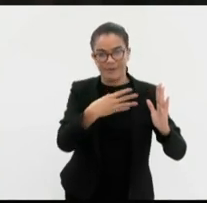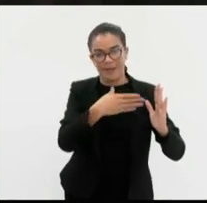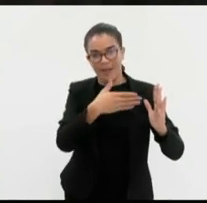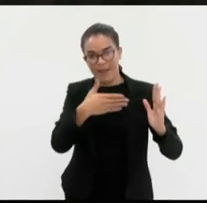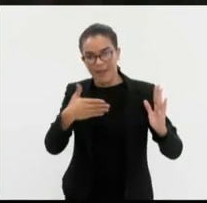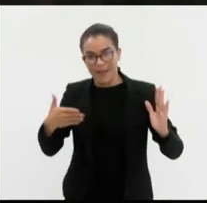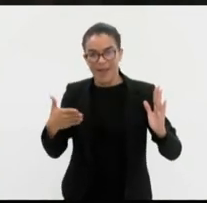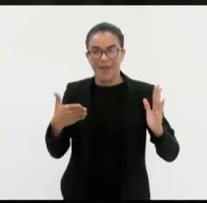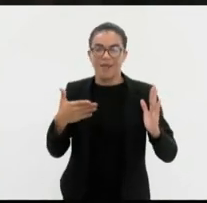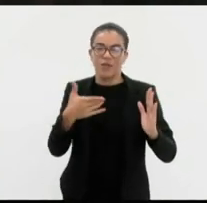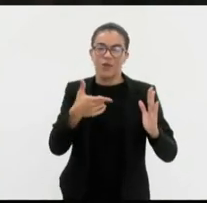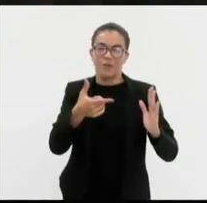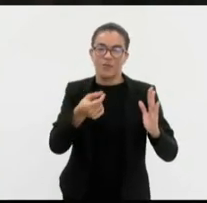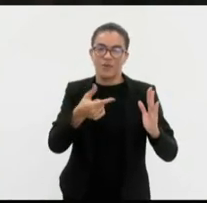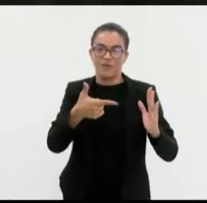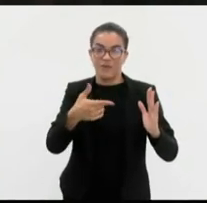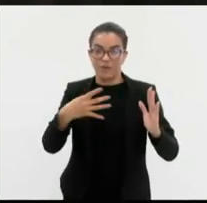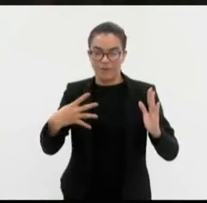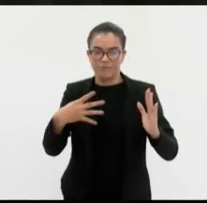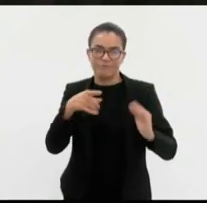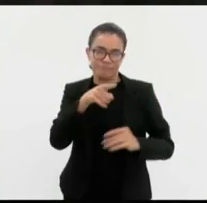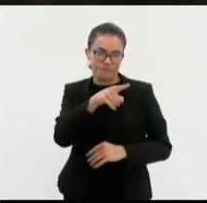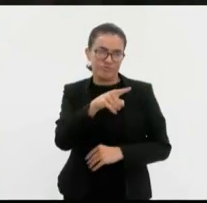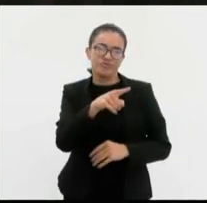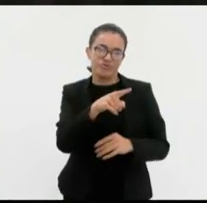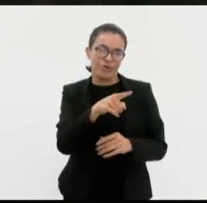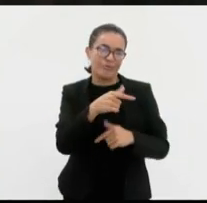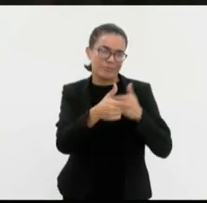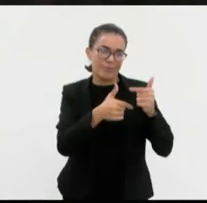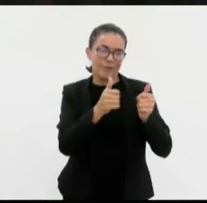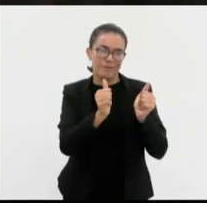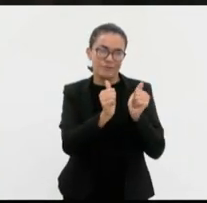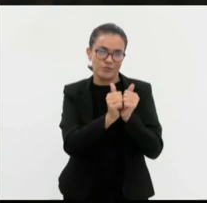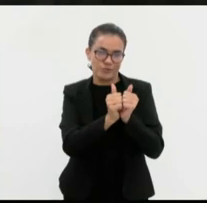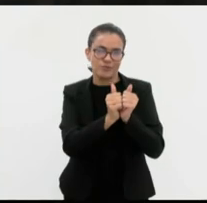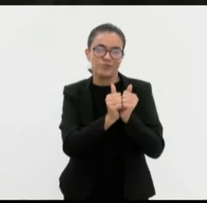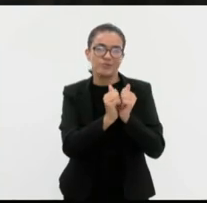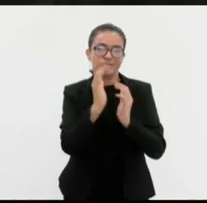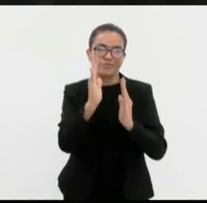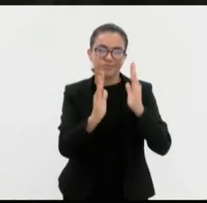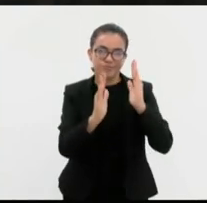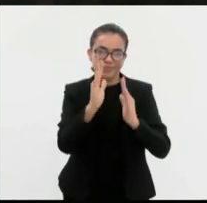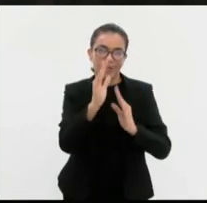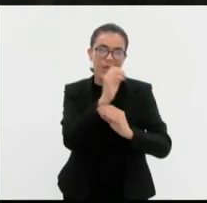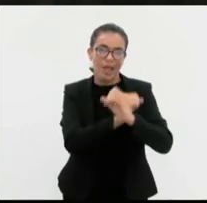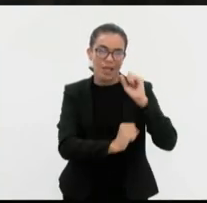vossa excelência era deputada aqui comigo na legislatura